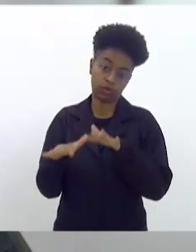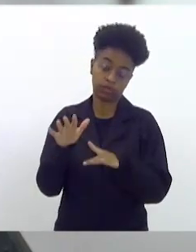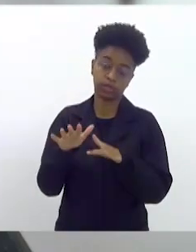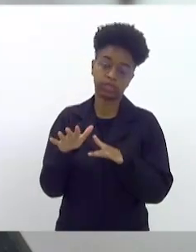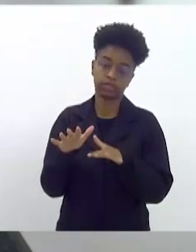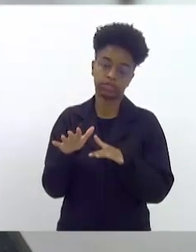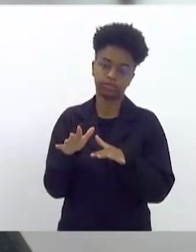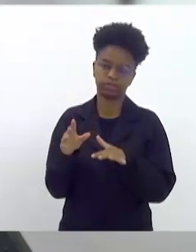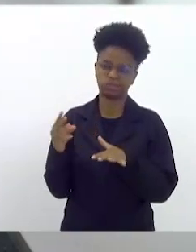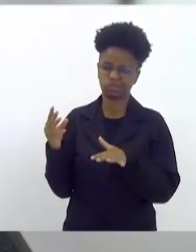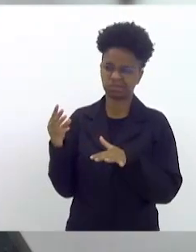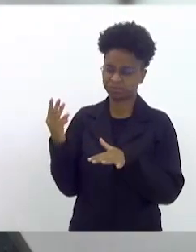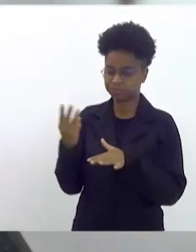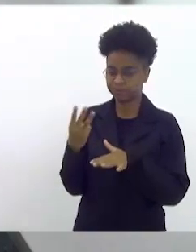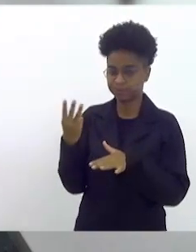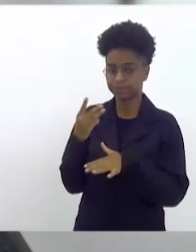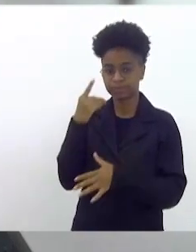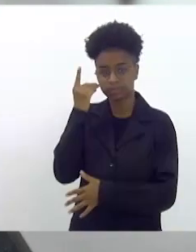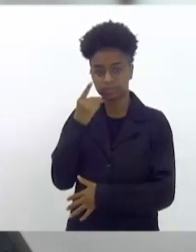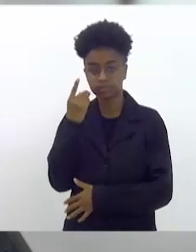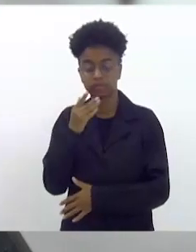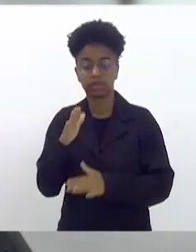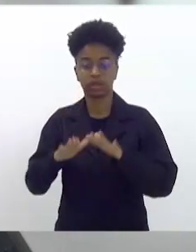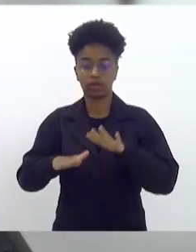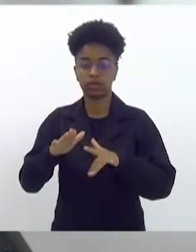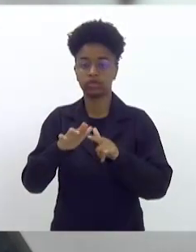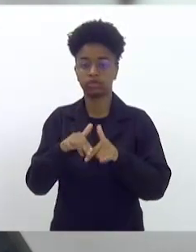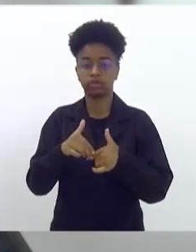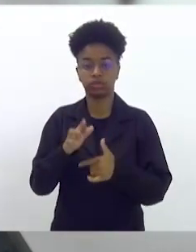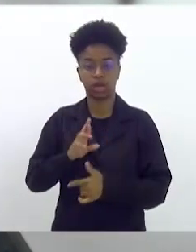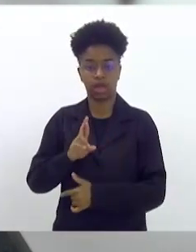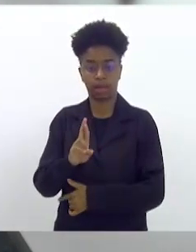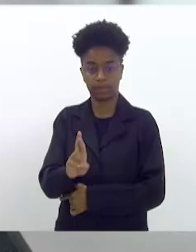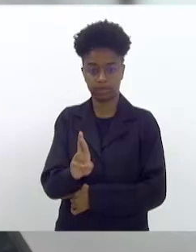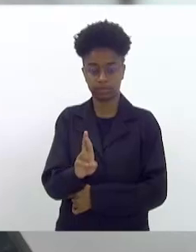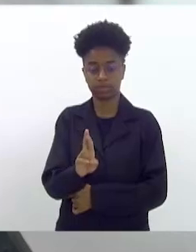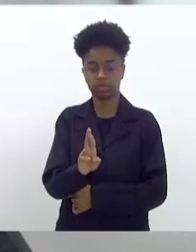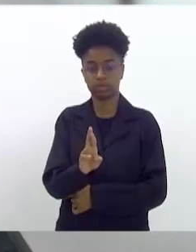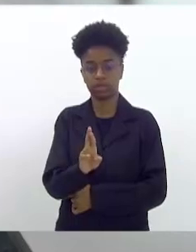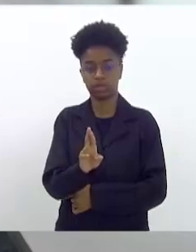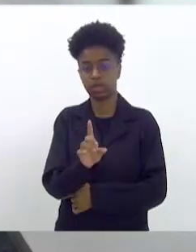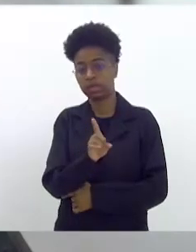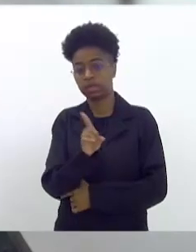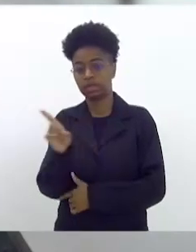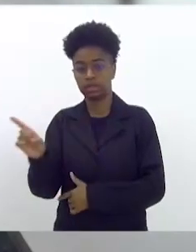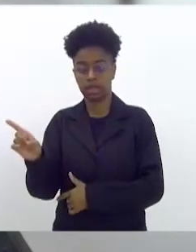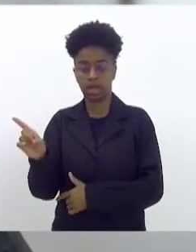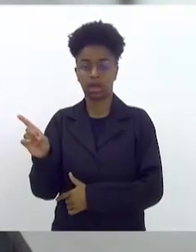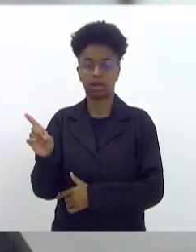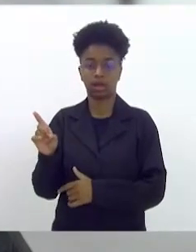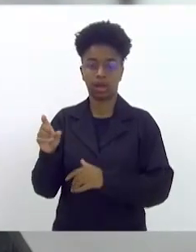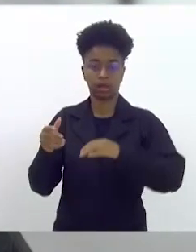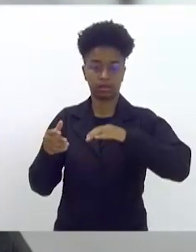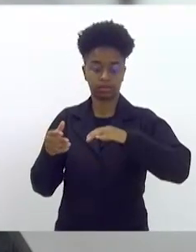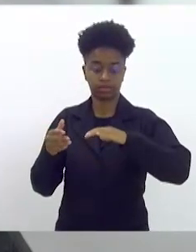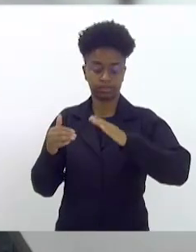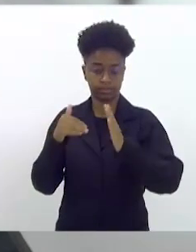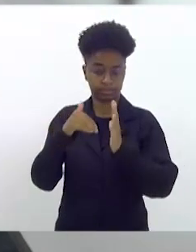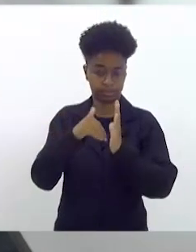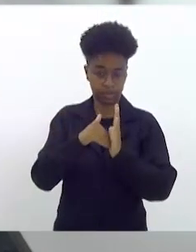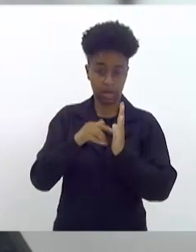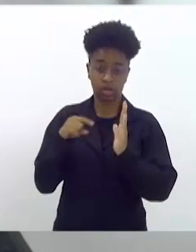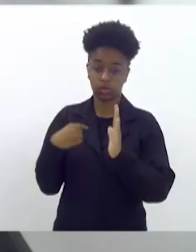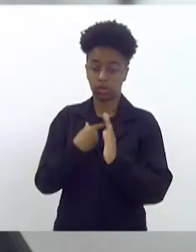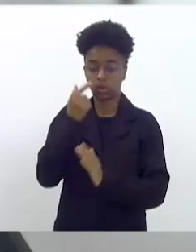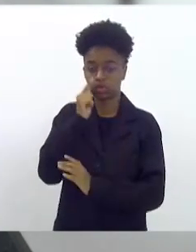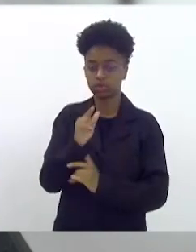Tia Ju e deputada Índia, através dos nossos representantes lá na Câmara de Deputados, a gente possa estar